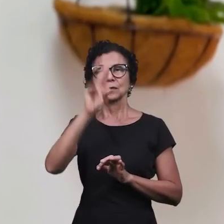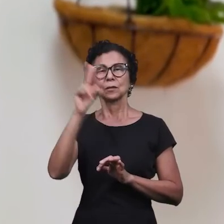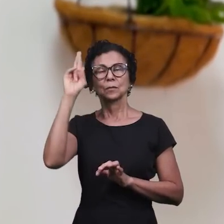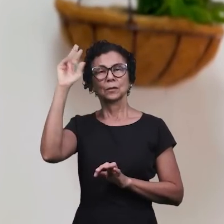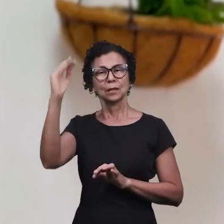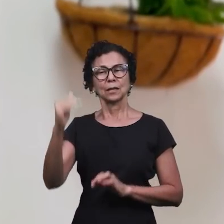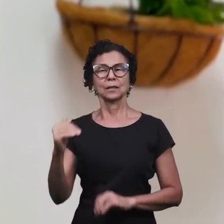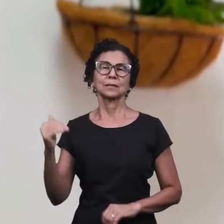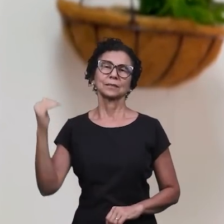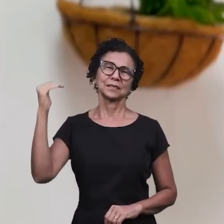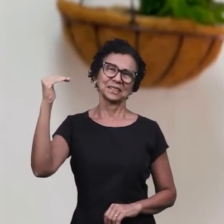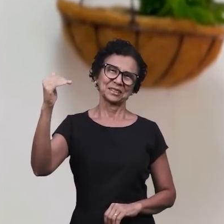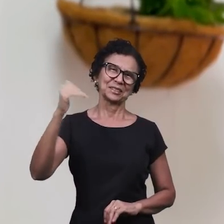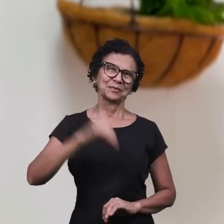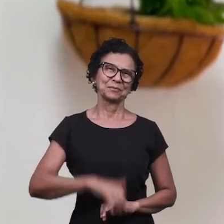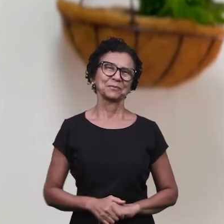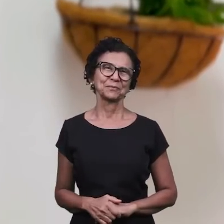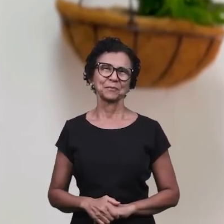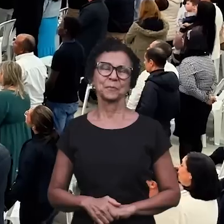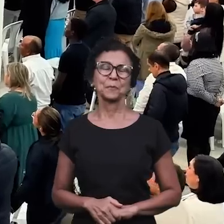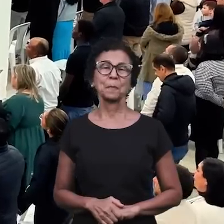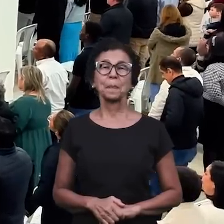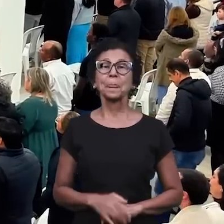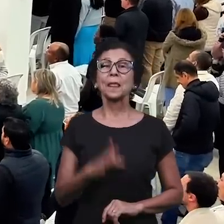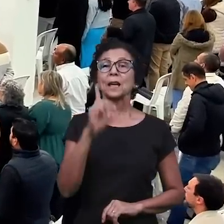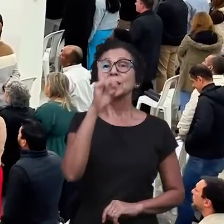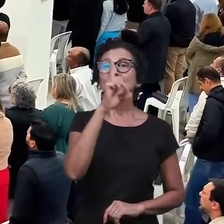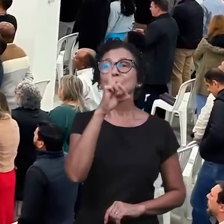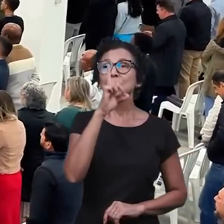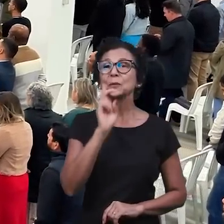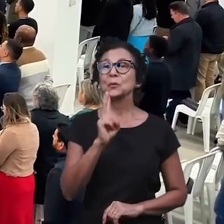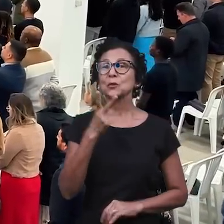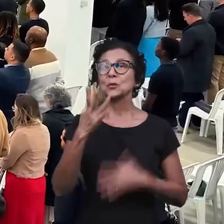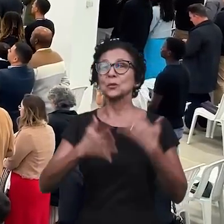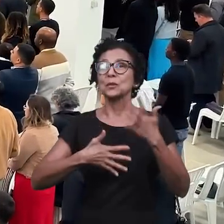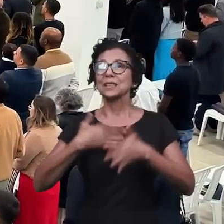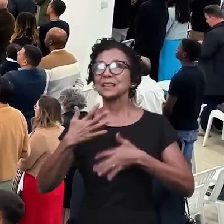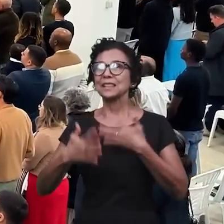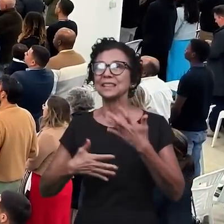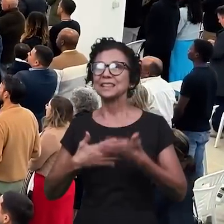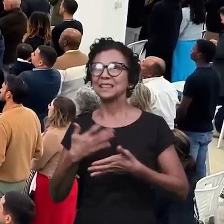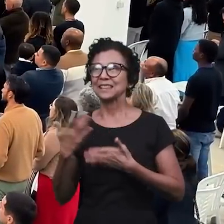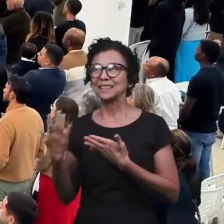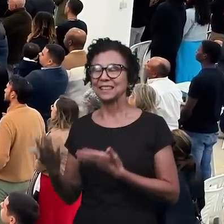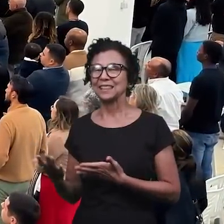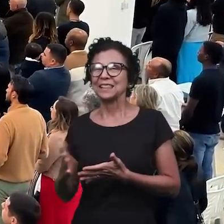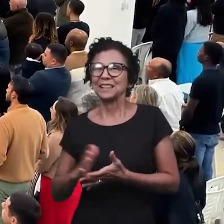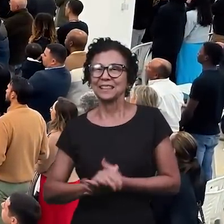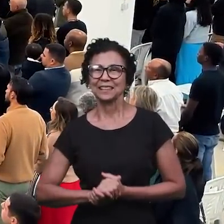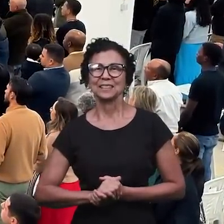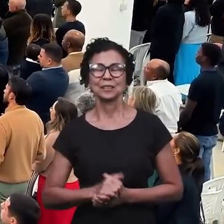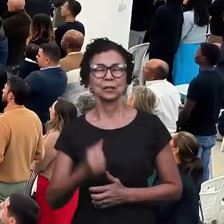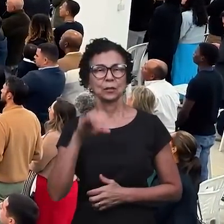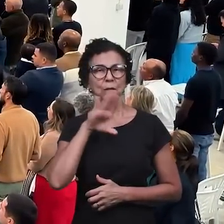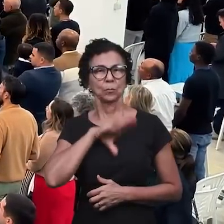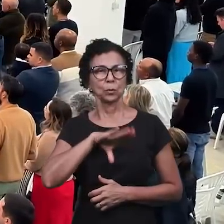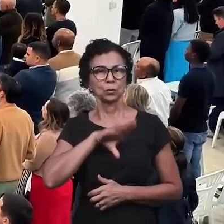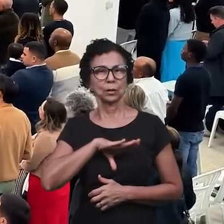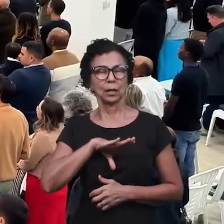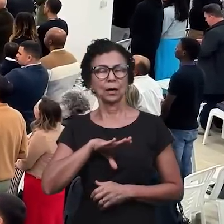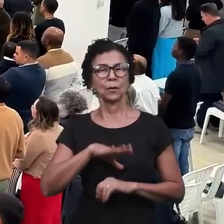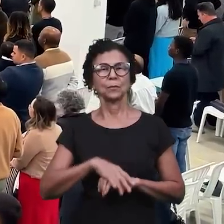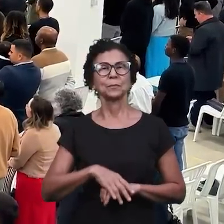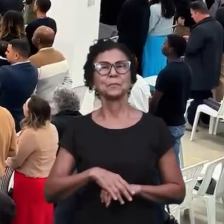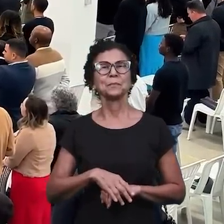nome do Senhor tem sido glorificado. No domingo, a mesma alegria foi sentida pelos irmãos que vinham da região central de Portugal e